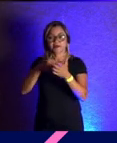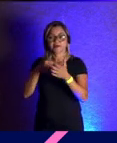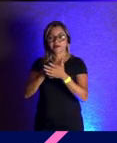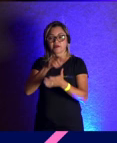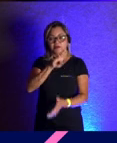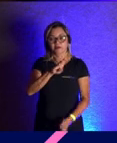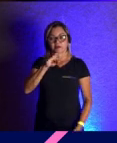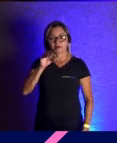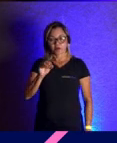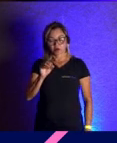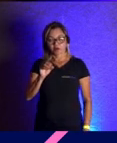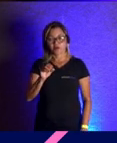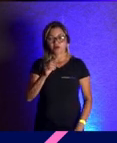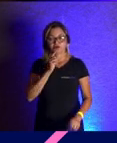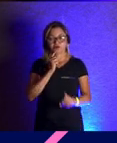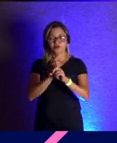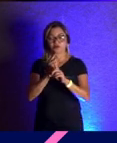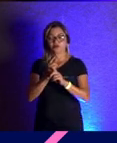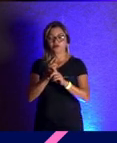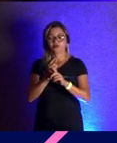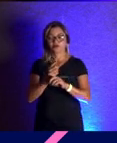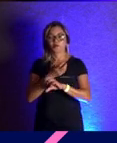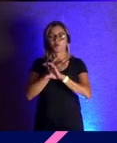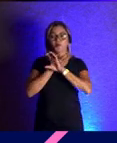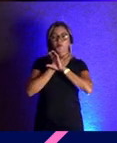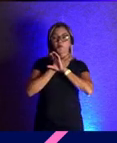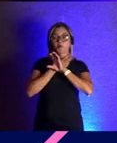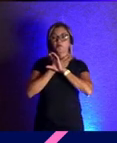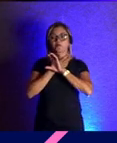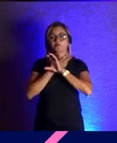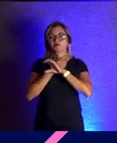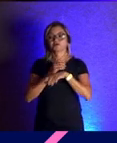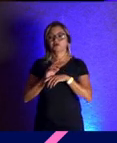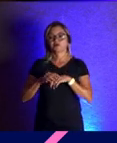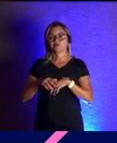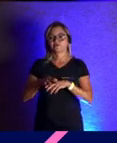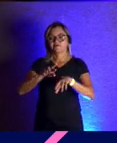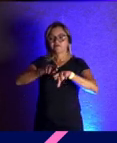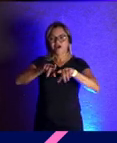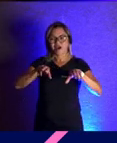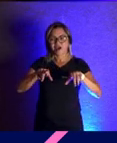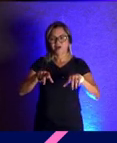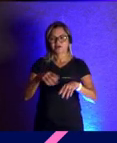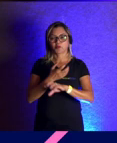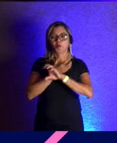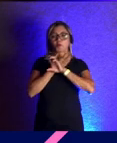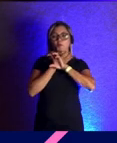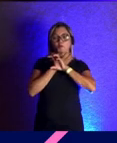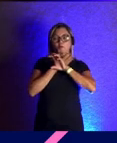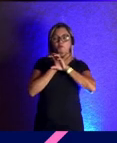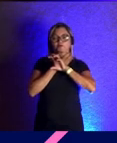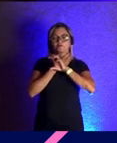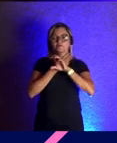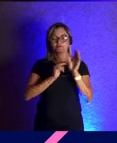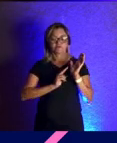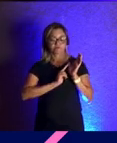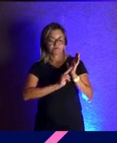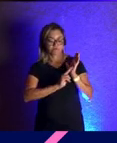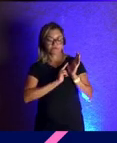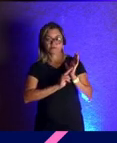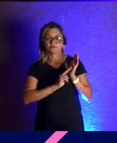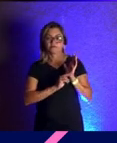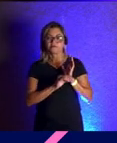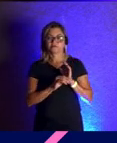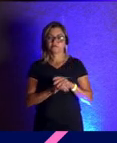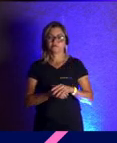de ocorrência de encontro de cadáveres, quando houvesse mais de um cadáver no local, fosse colocado uma especificação,